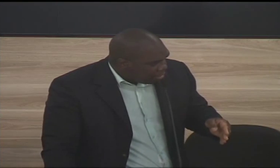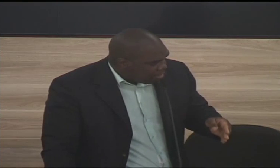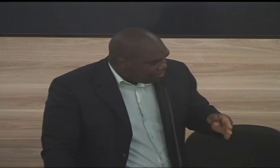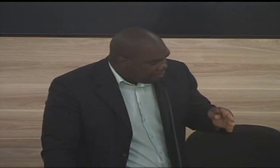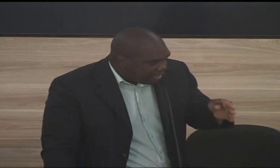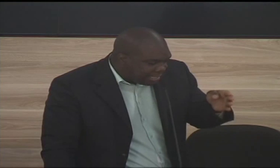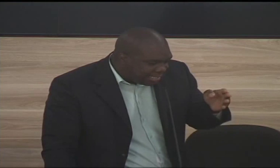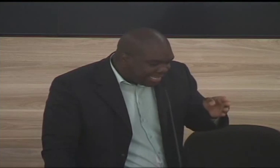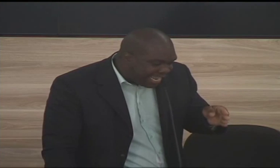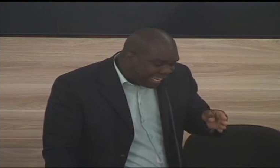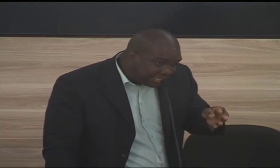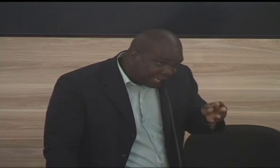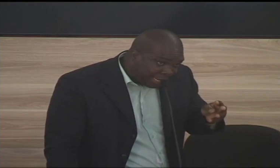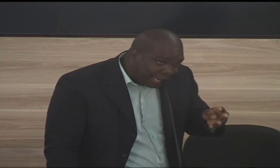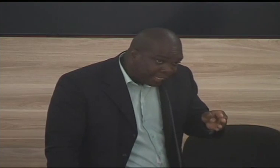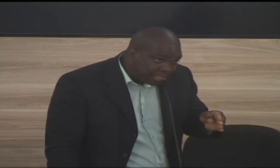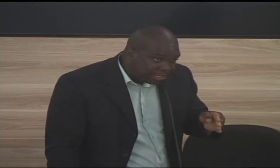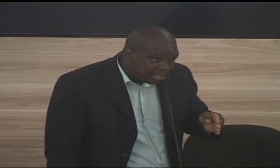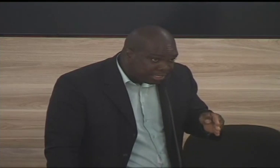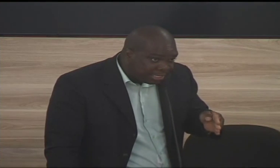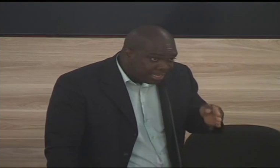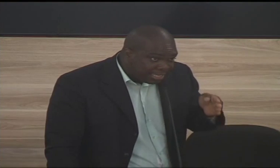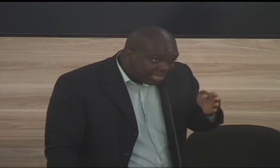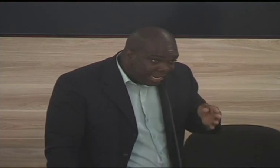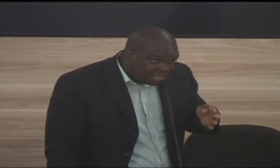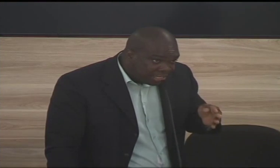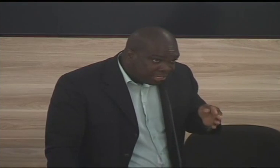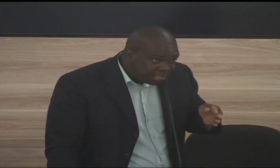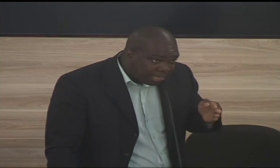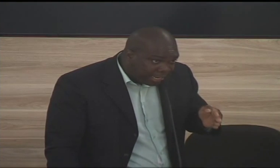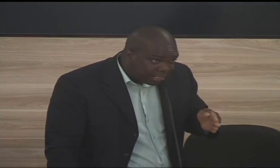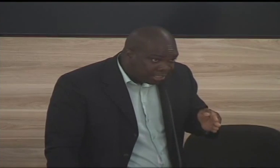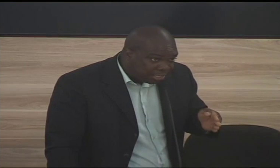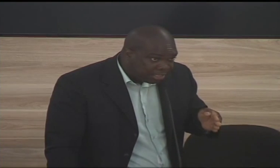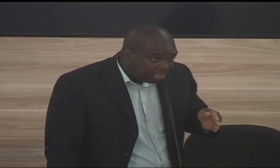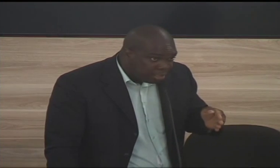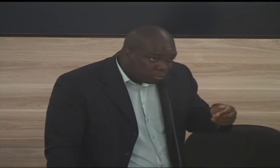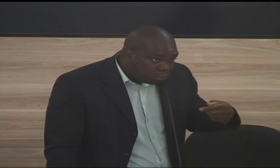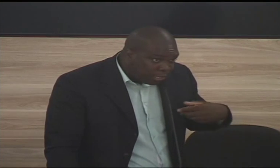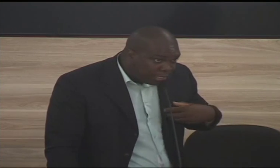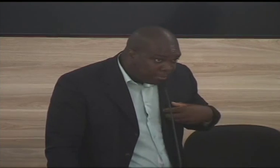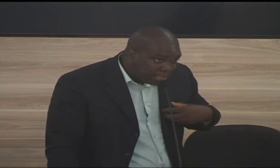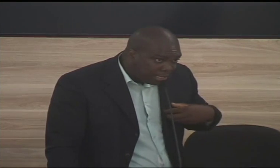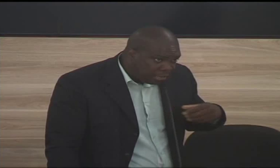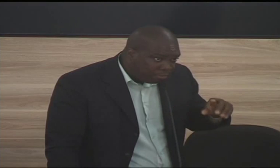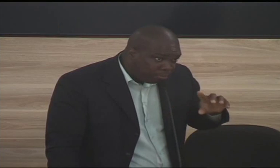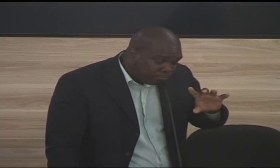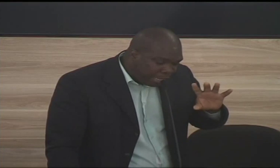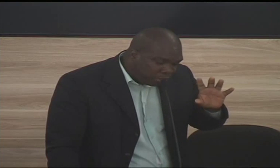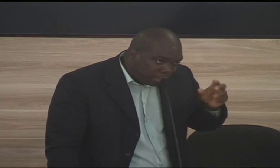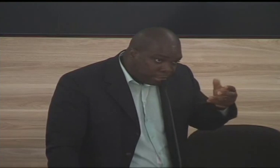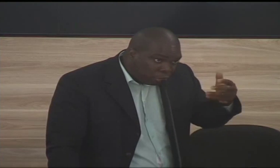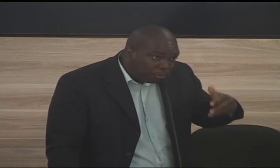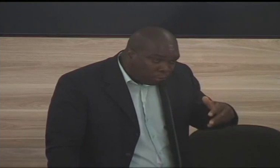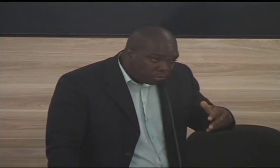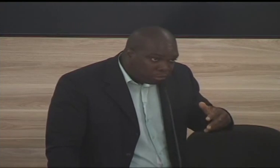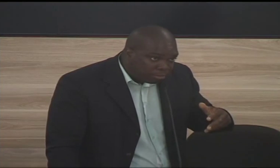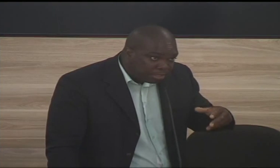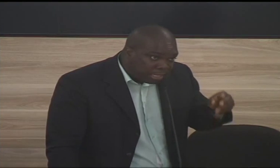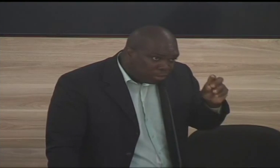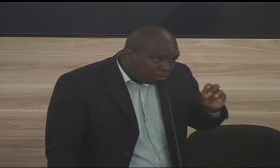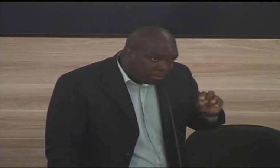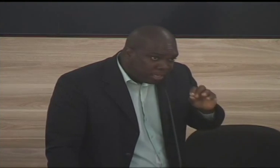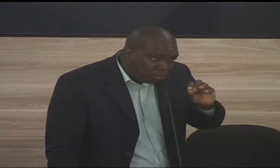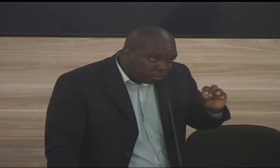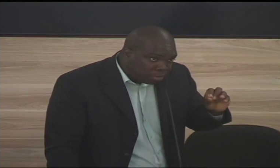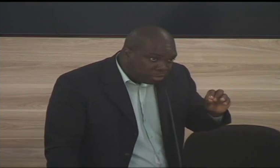sinalizar o ponto de ônibus em frente de 3 garagens. 3 garagens. Não estou reclamando aqui, não, do ponto